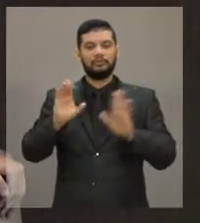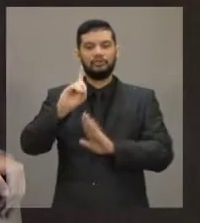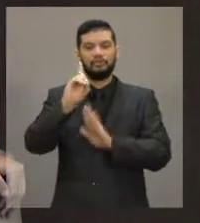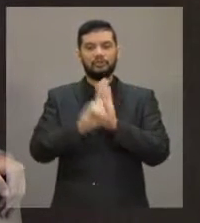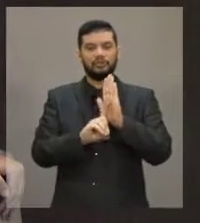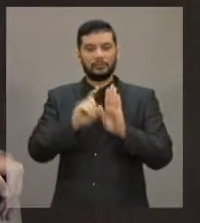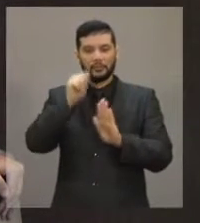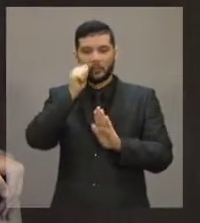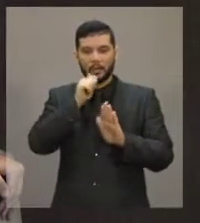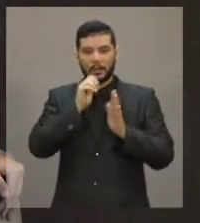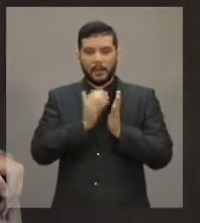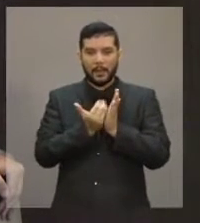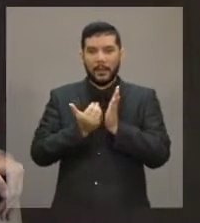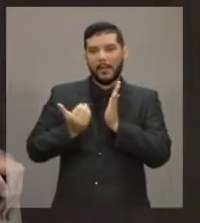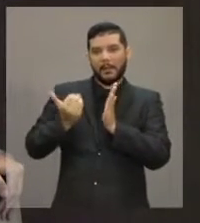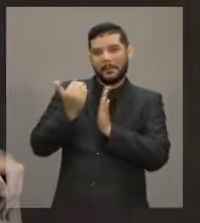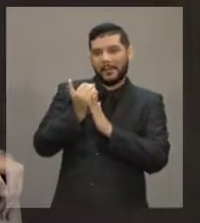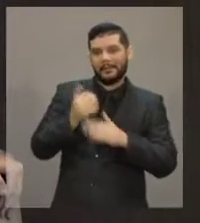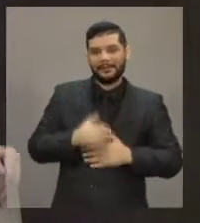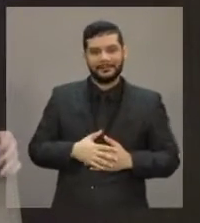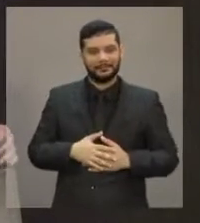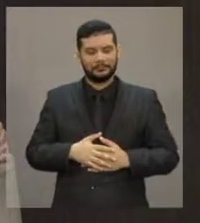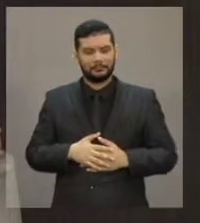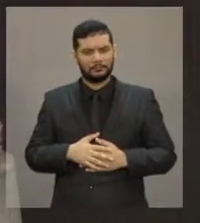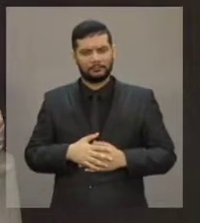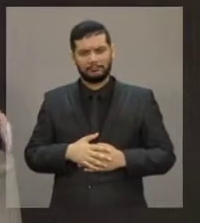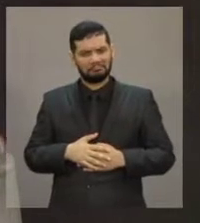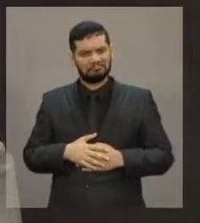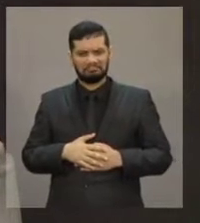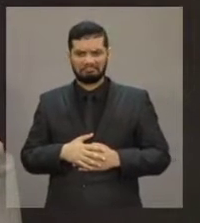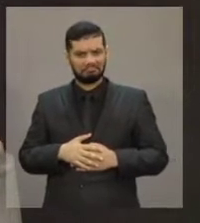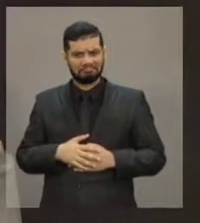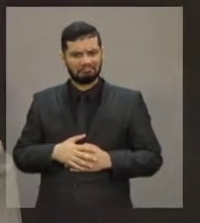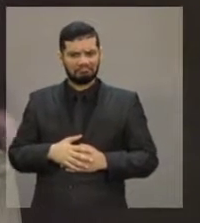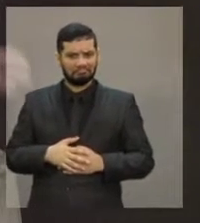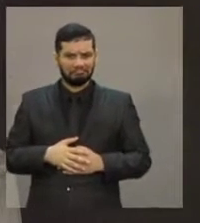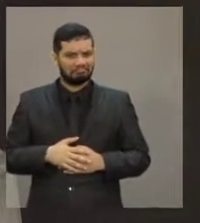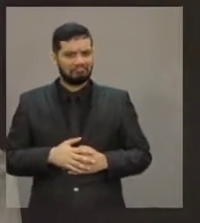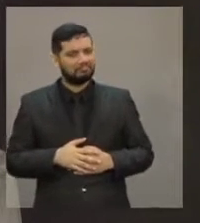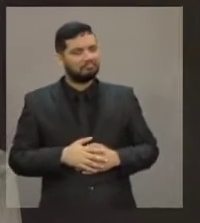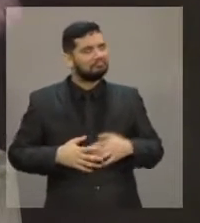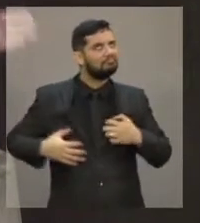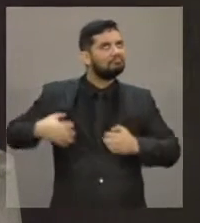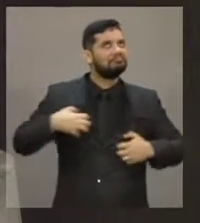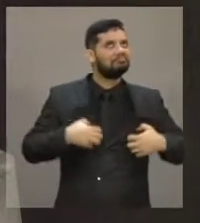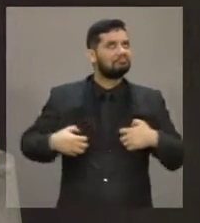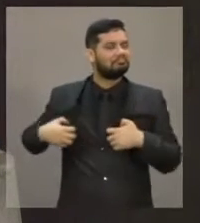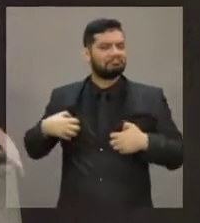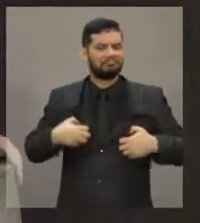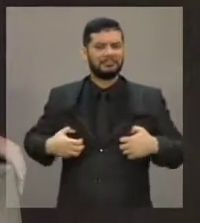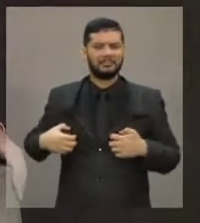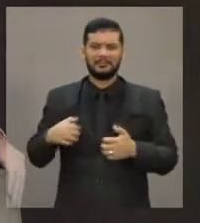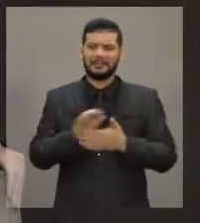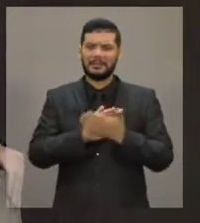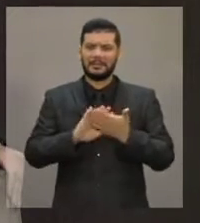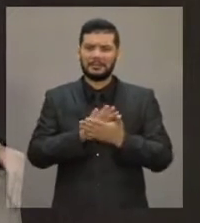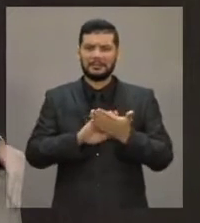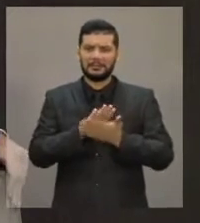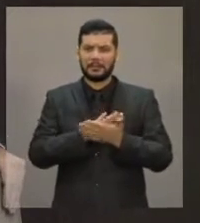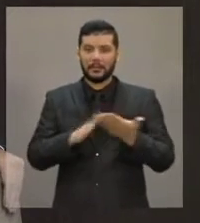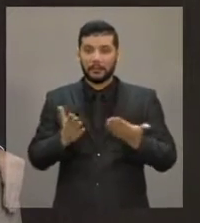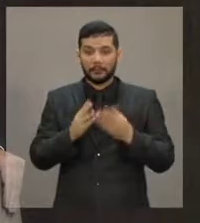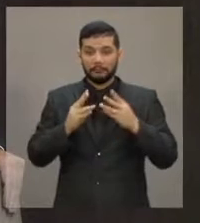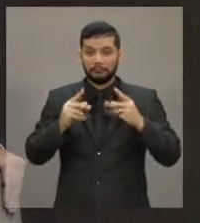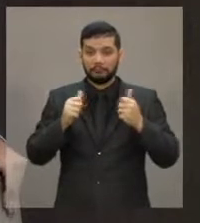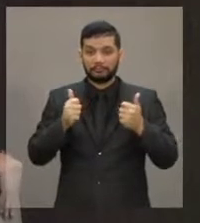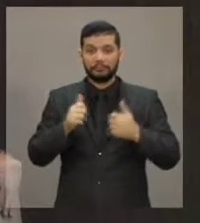últimos 50 anos no Brasil, ou porque tardaram-se no reconhecimento de direitos da infância e da adolescência, como foi